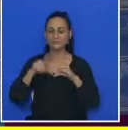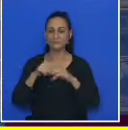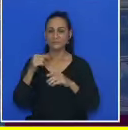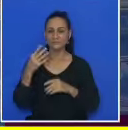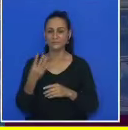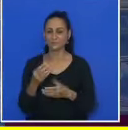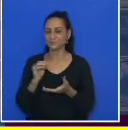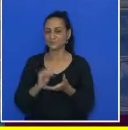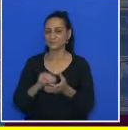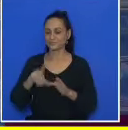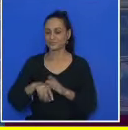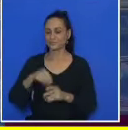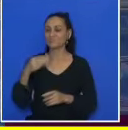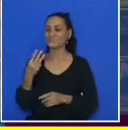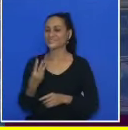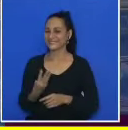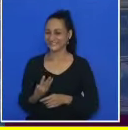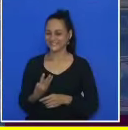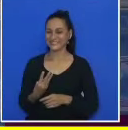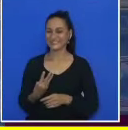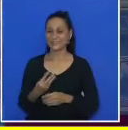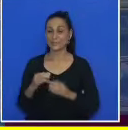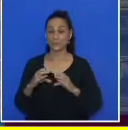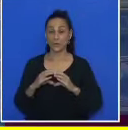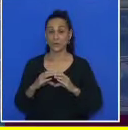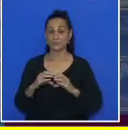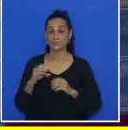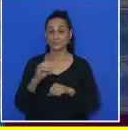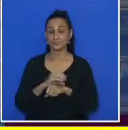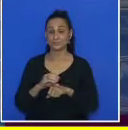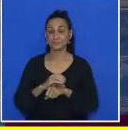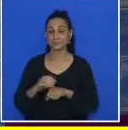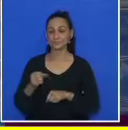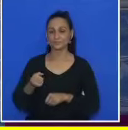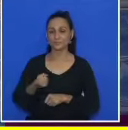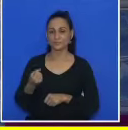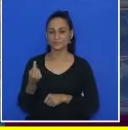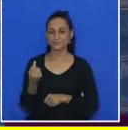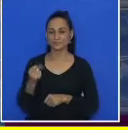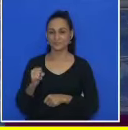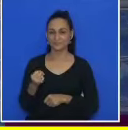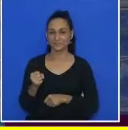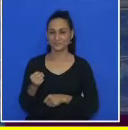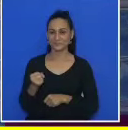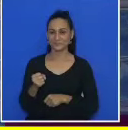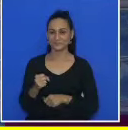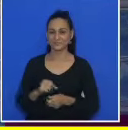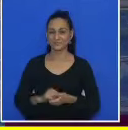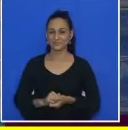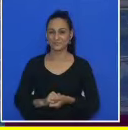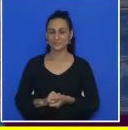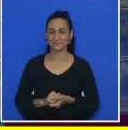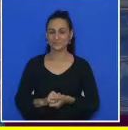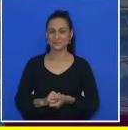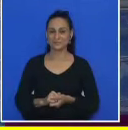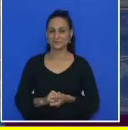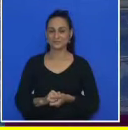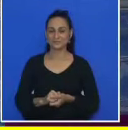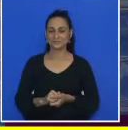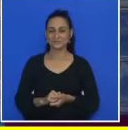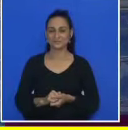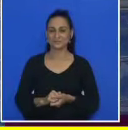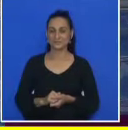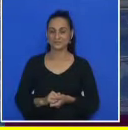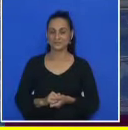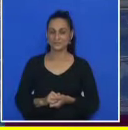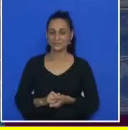sorteados 4 números, faltam 3. Bola cinza, número 18. Cinza, 18.